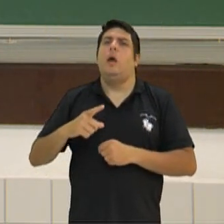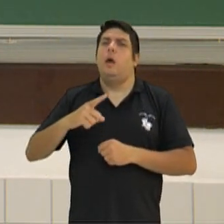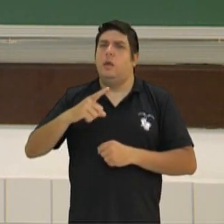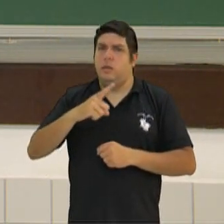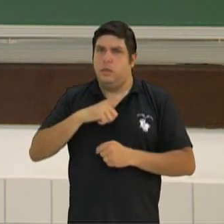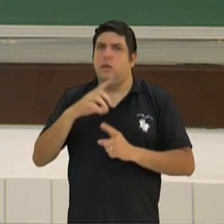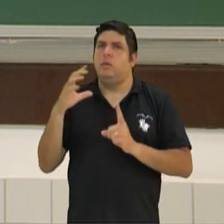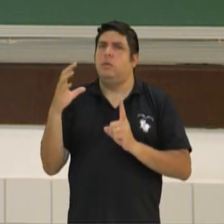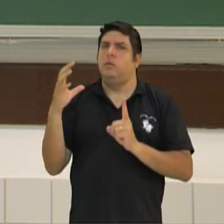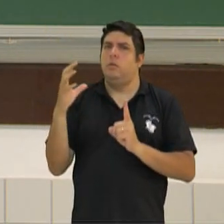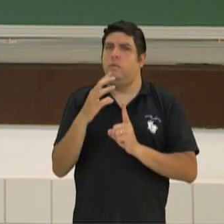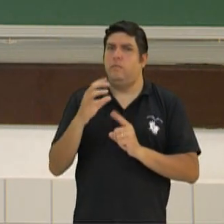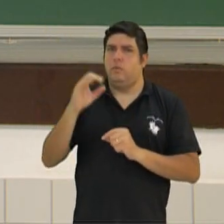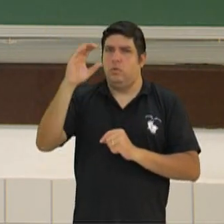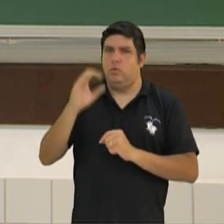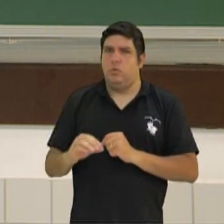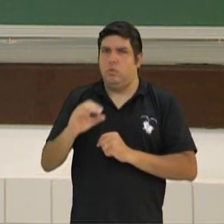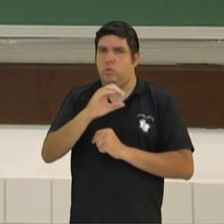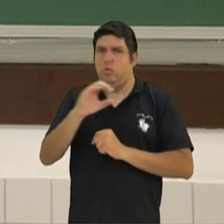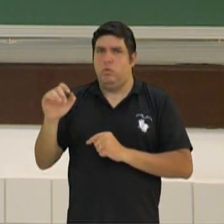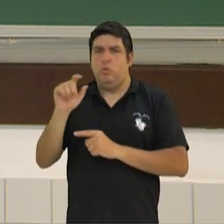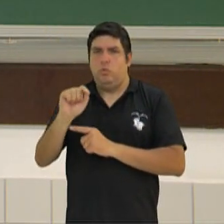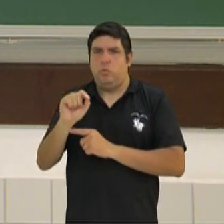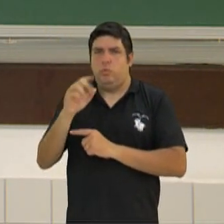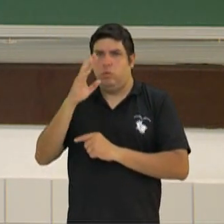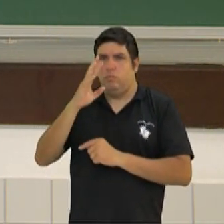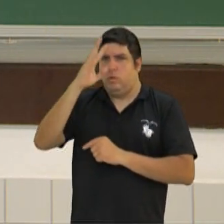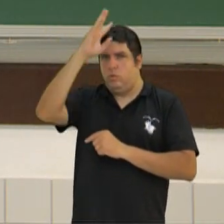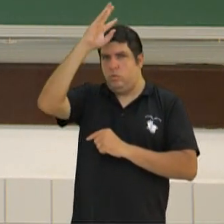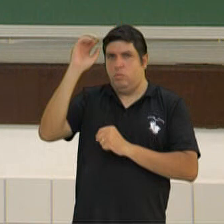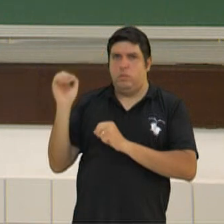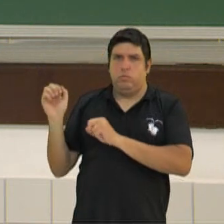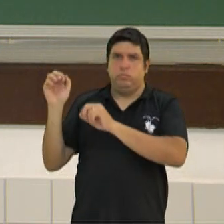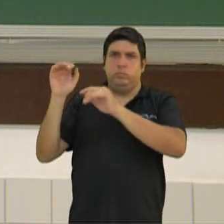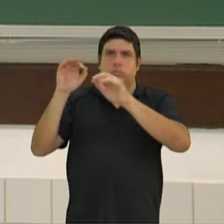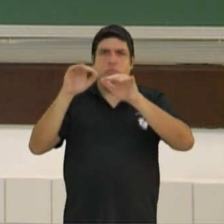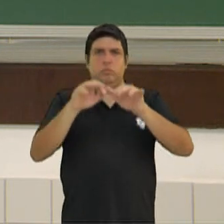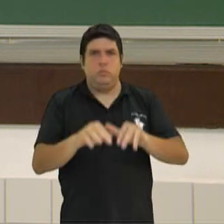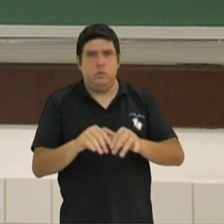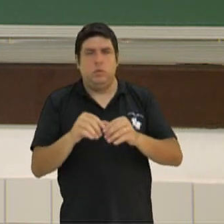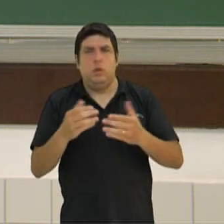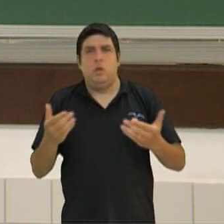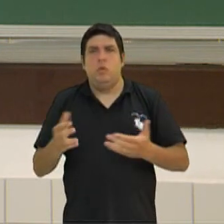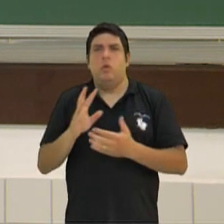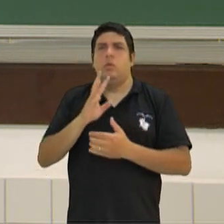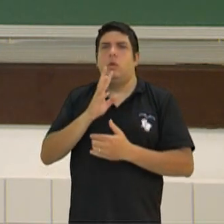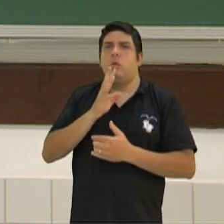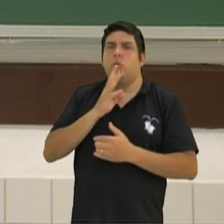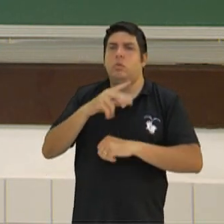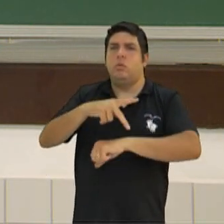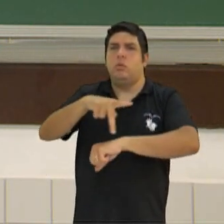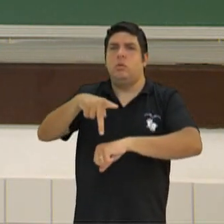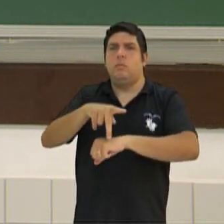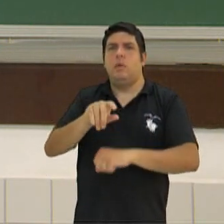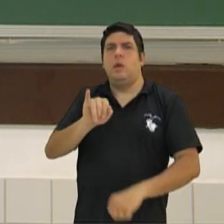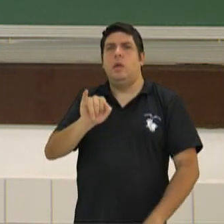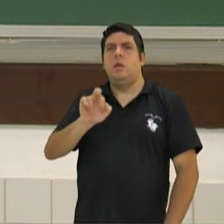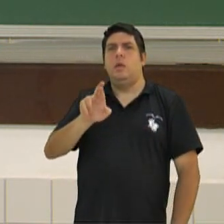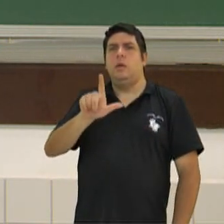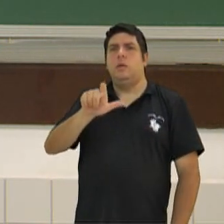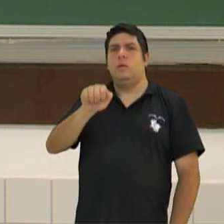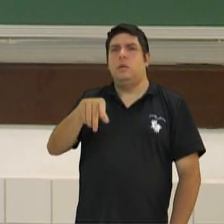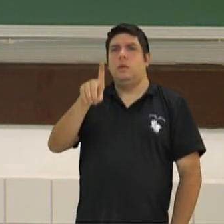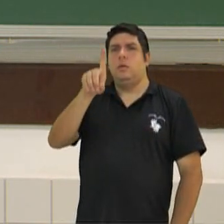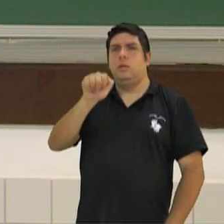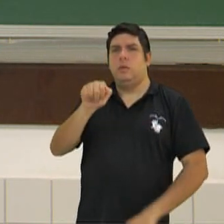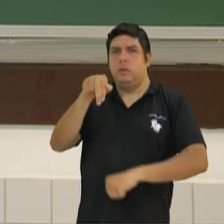do catolicismo, quando os romanos chegaram no que hoje é conhecido como a Irlanda, anos atrás.